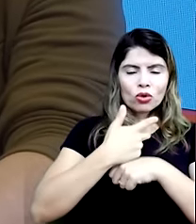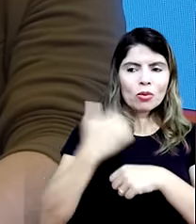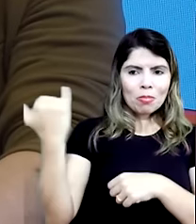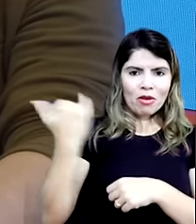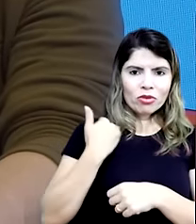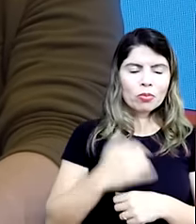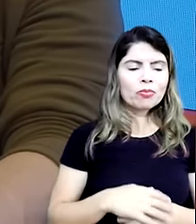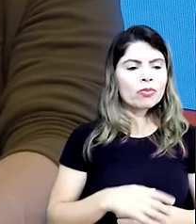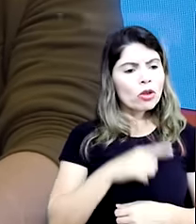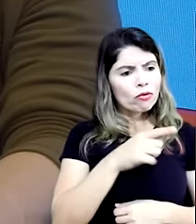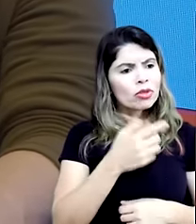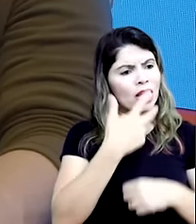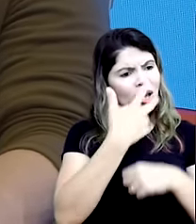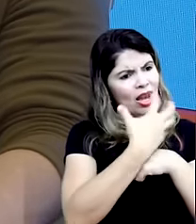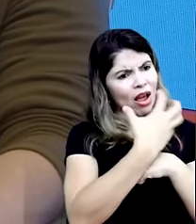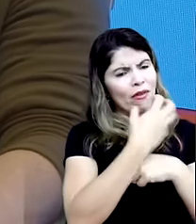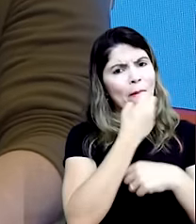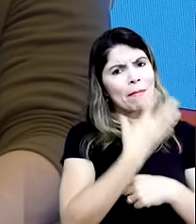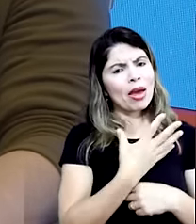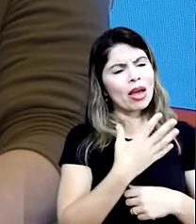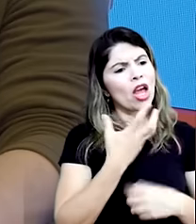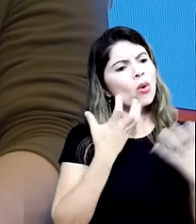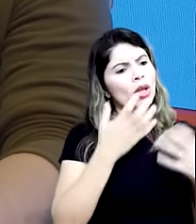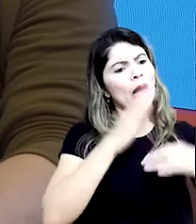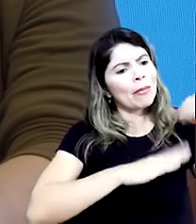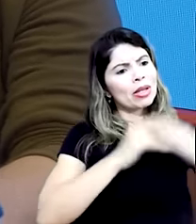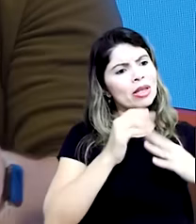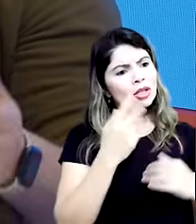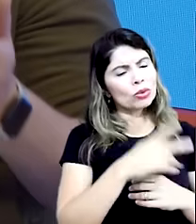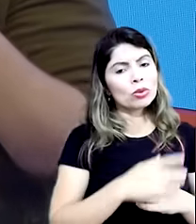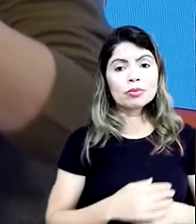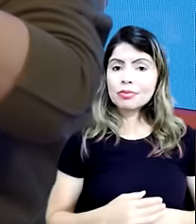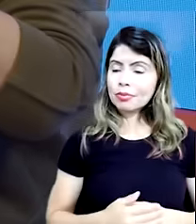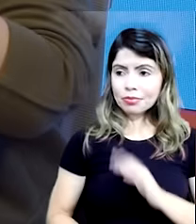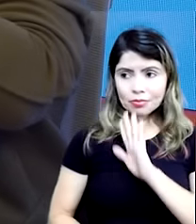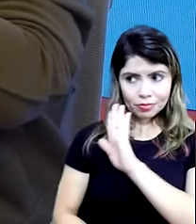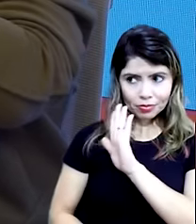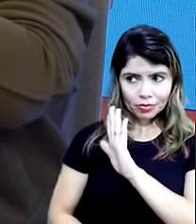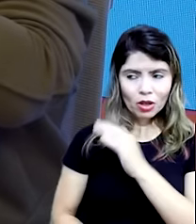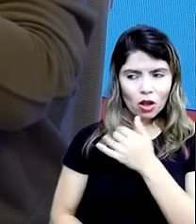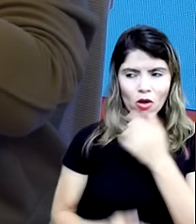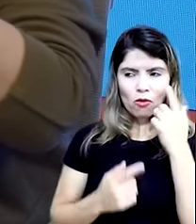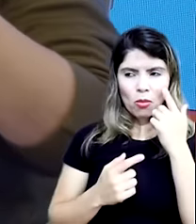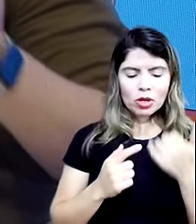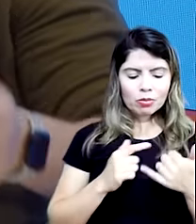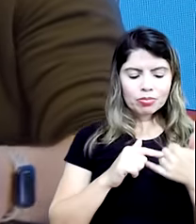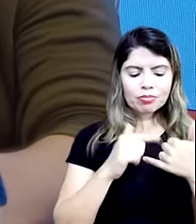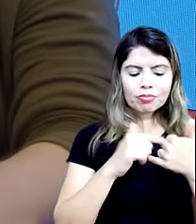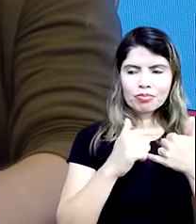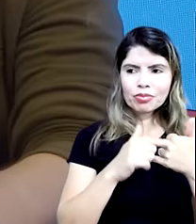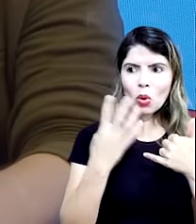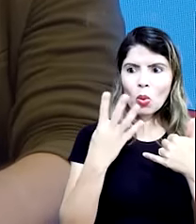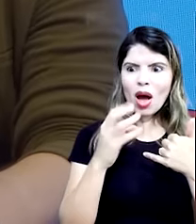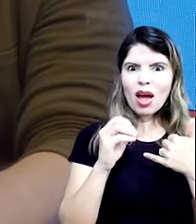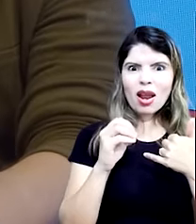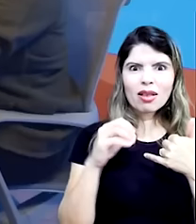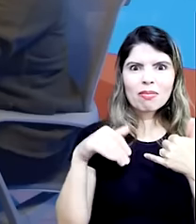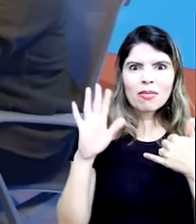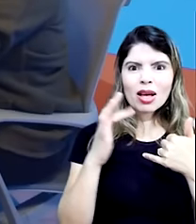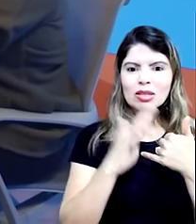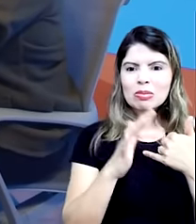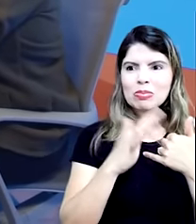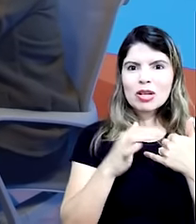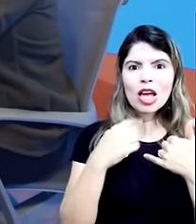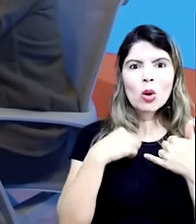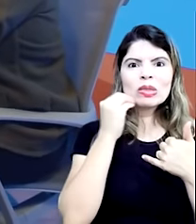Pô você grava bem para caramba né Eu queria ter essa sua habilidade eu falei vem cá eu vou te mostrar peguei meu celular tinha 40 e tantas vezes que eu tinha gravado e